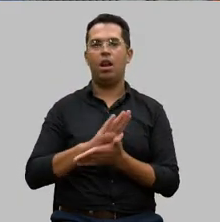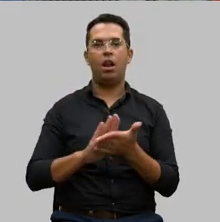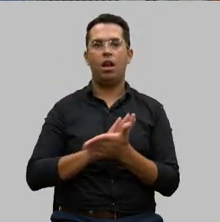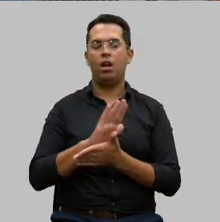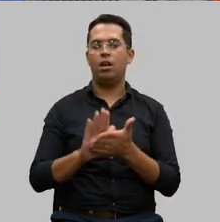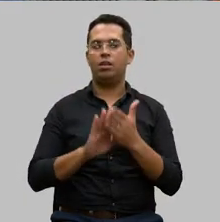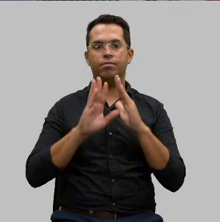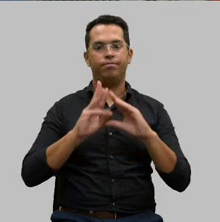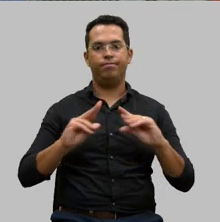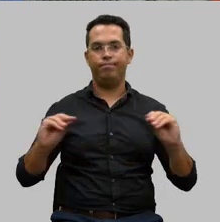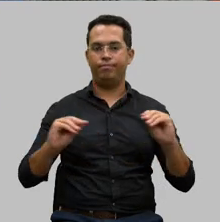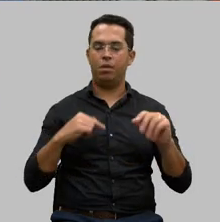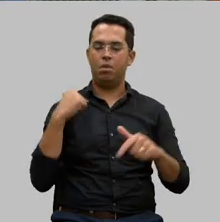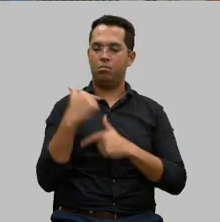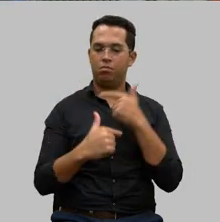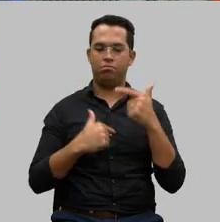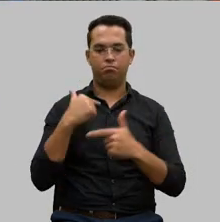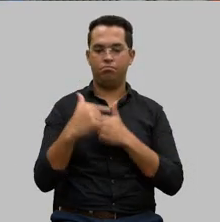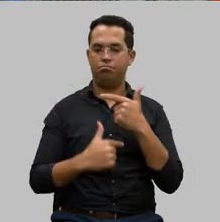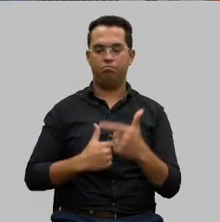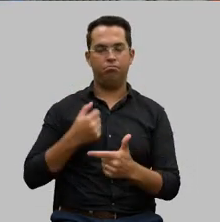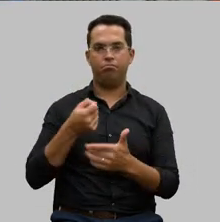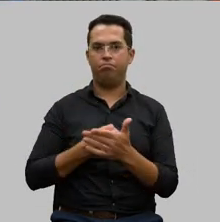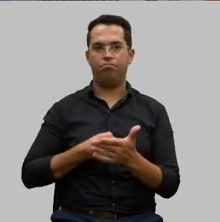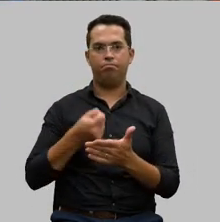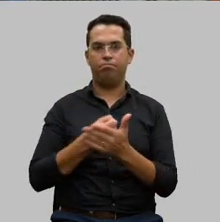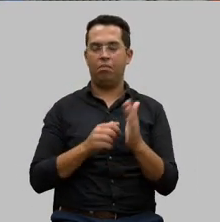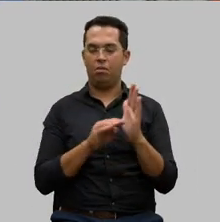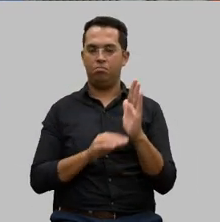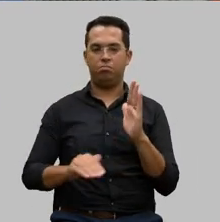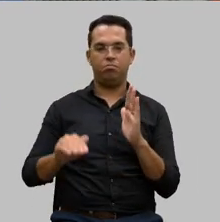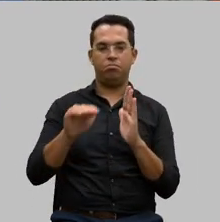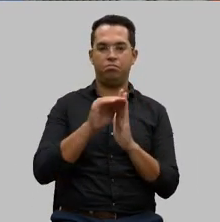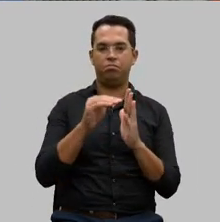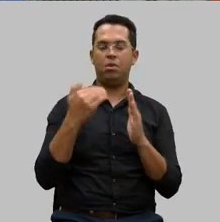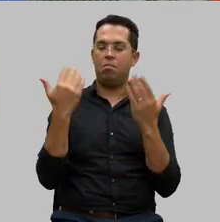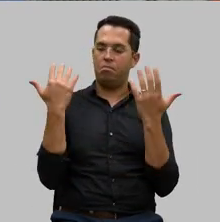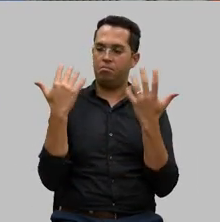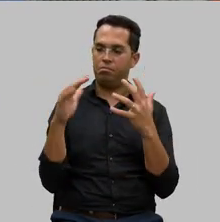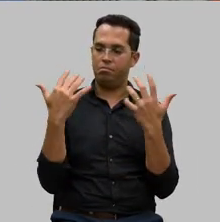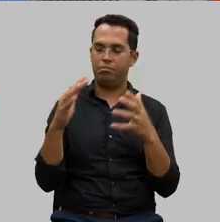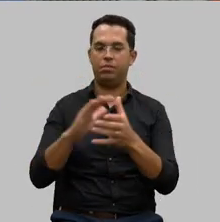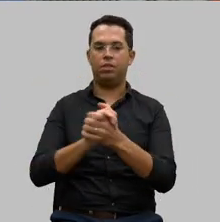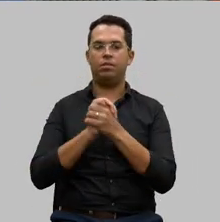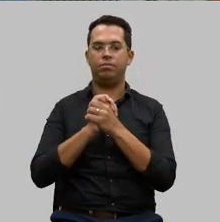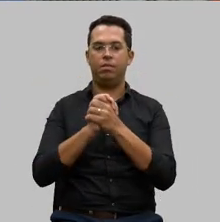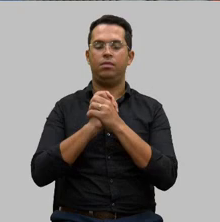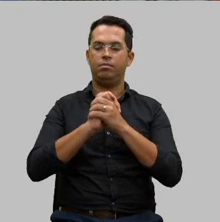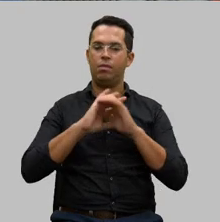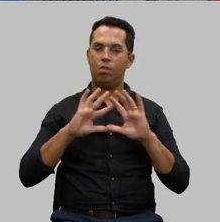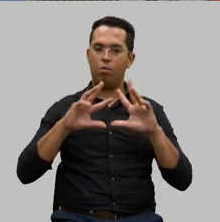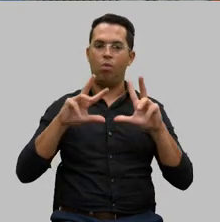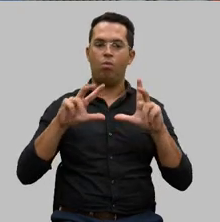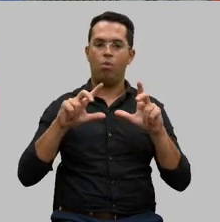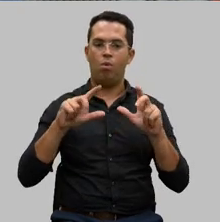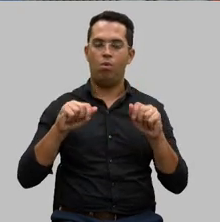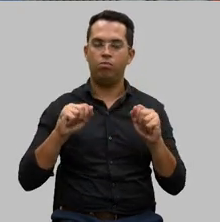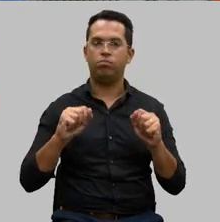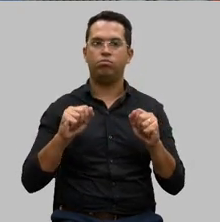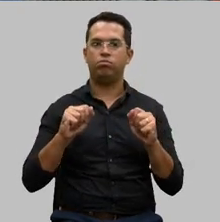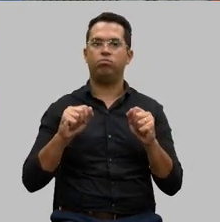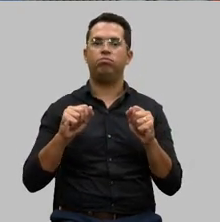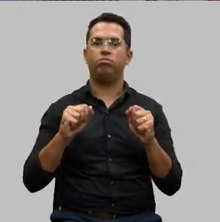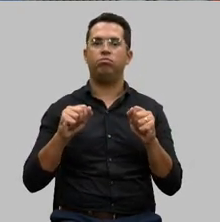perante o trabalho que Eles prestam Então parabéns a você Parabéns a todos que estão estão aí à frente das